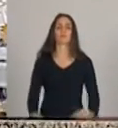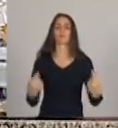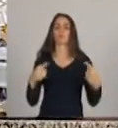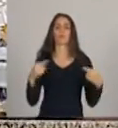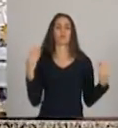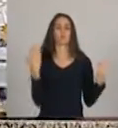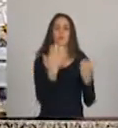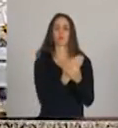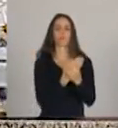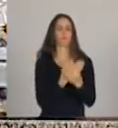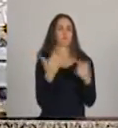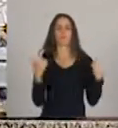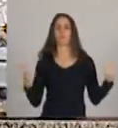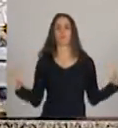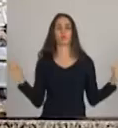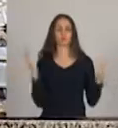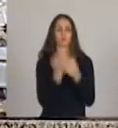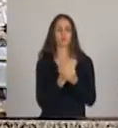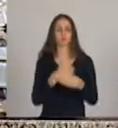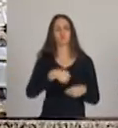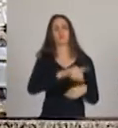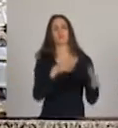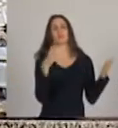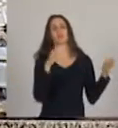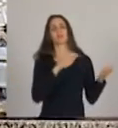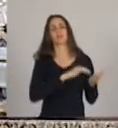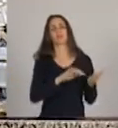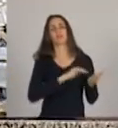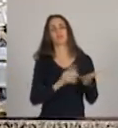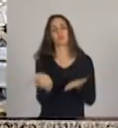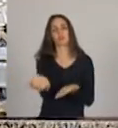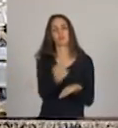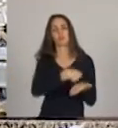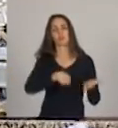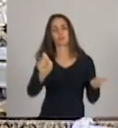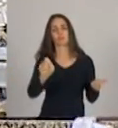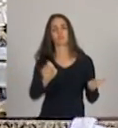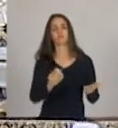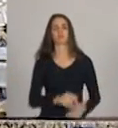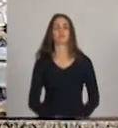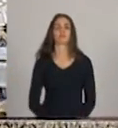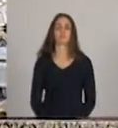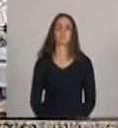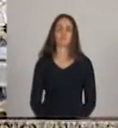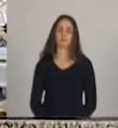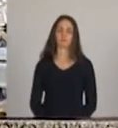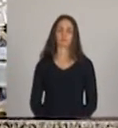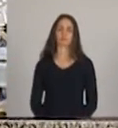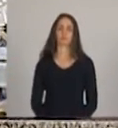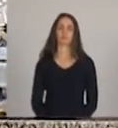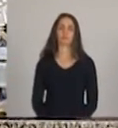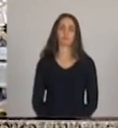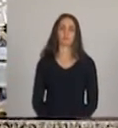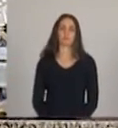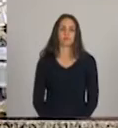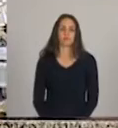recurso, à Secretaria para Extração dos Autógrafos. Do